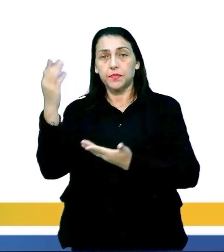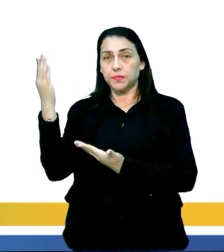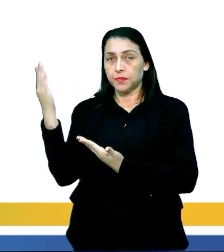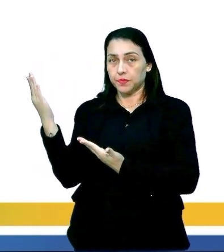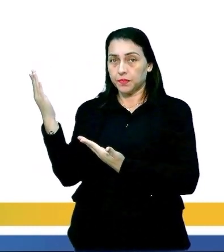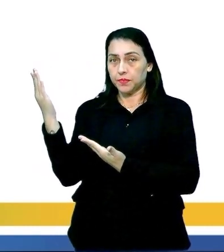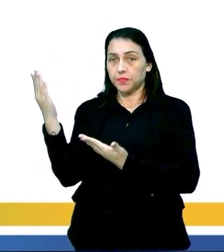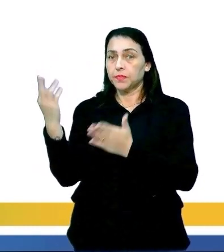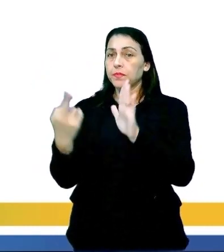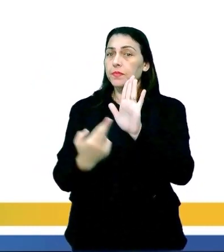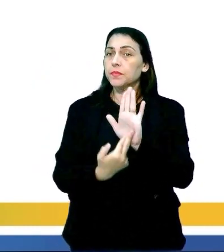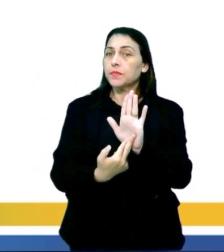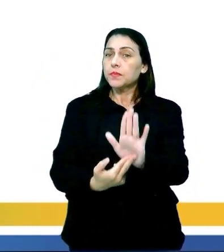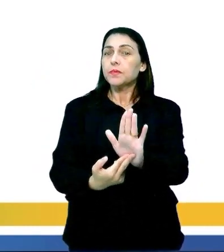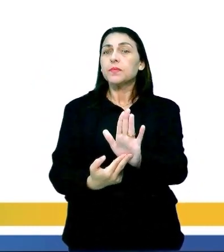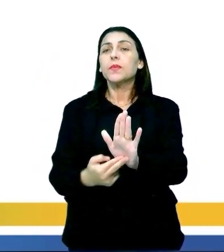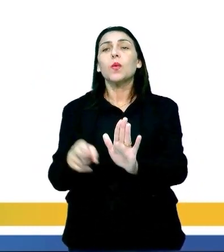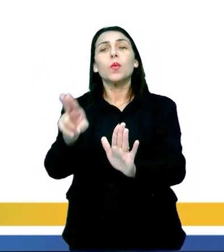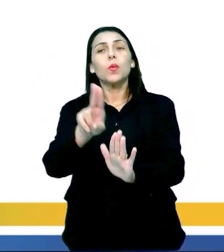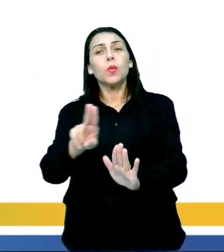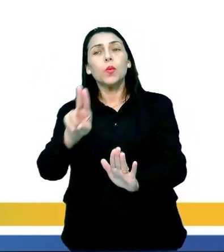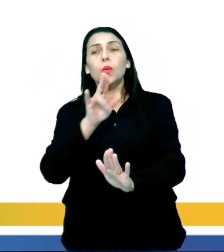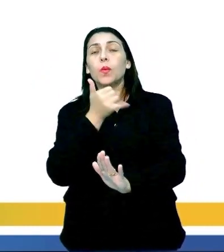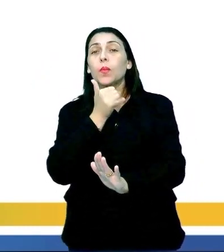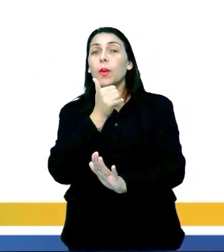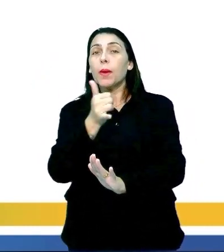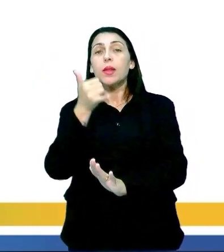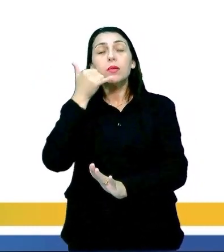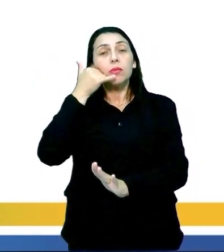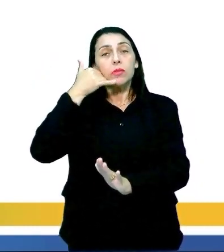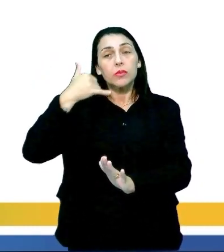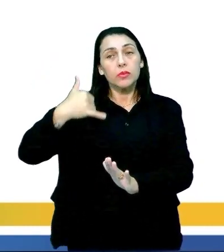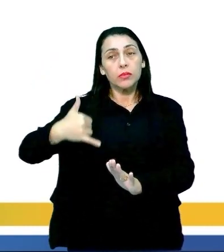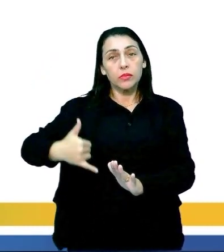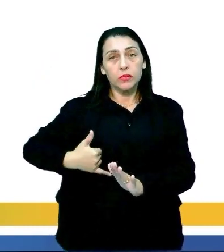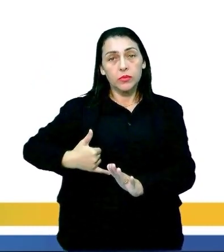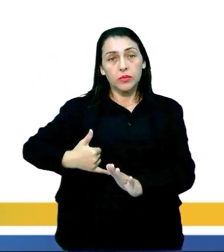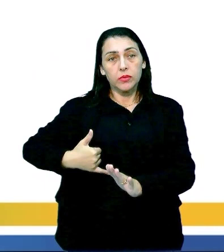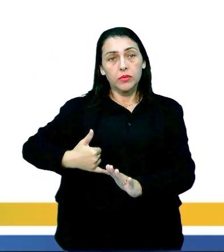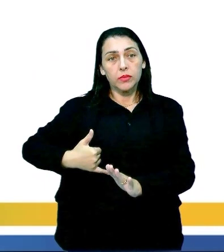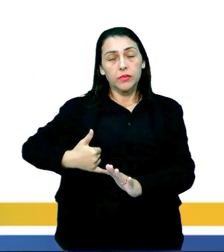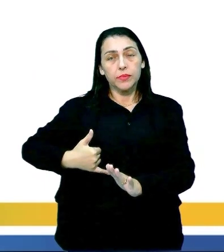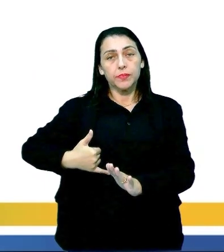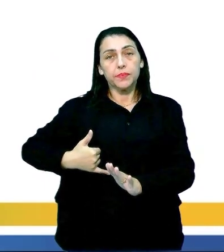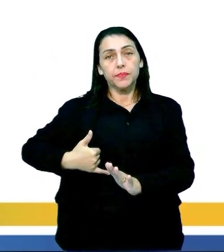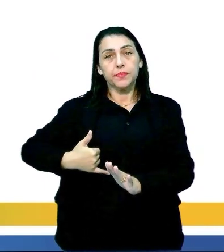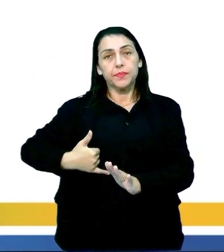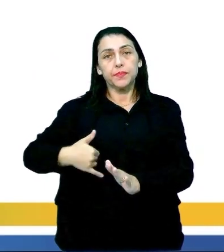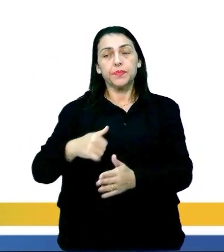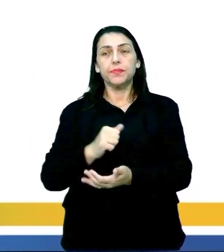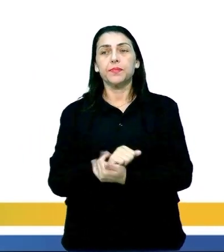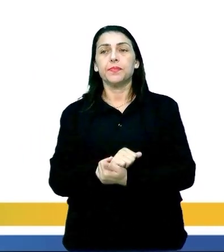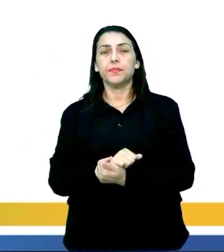Nessa questão ela diz o seguinte: o gráfico ao lado apresenta o consumo de bateria de um celular